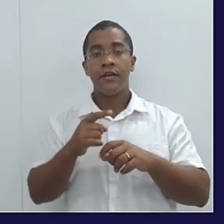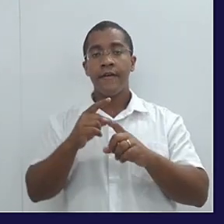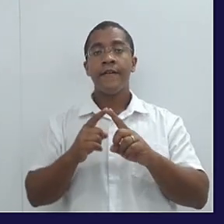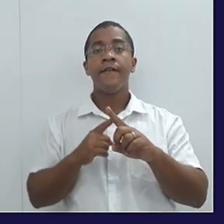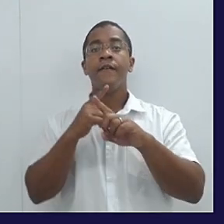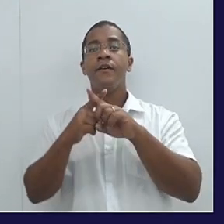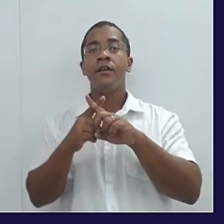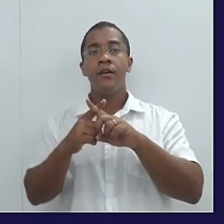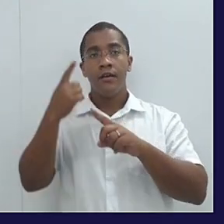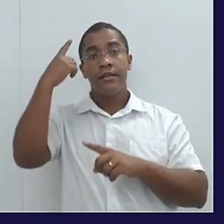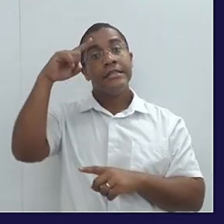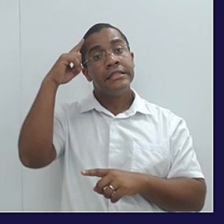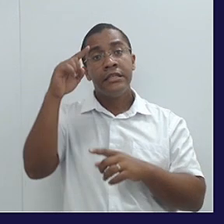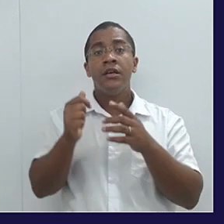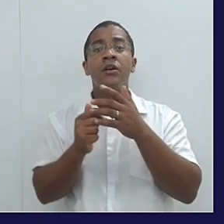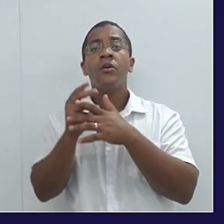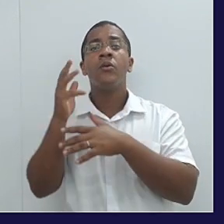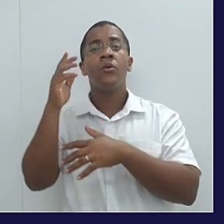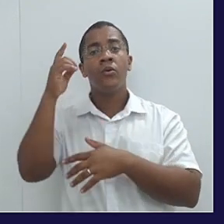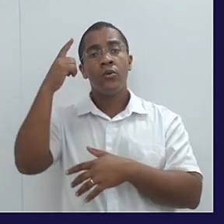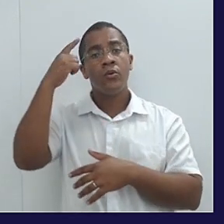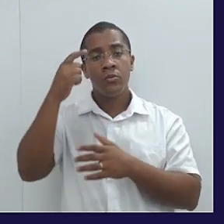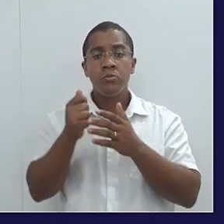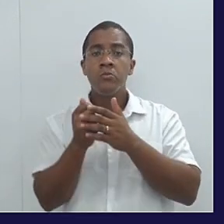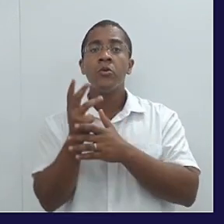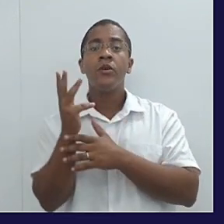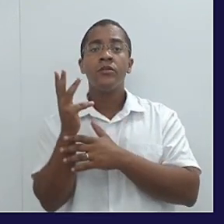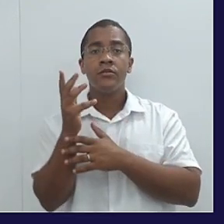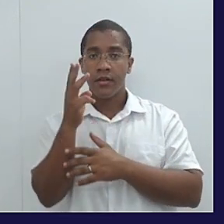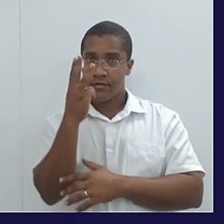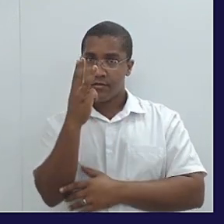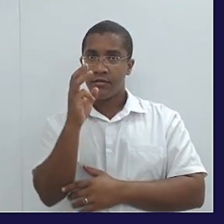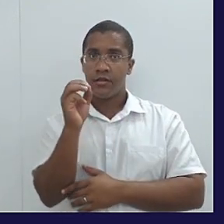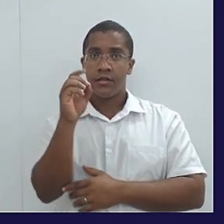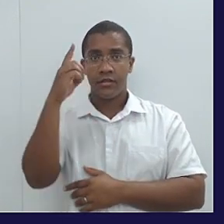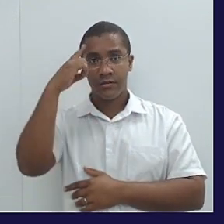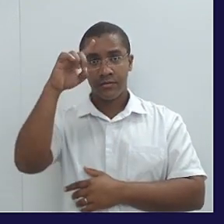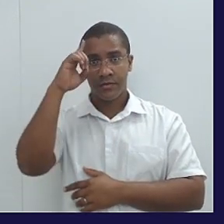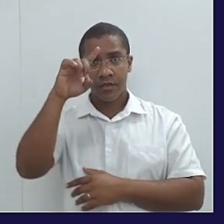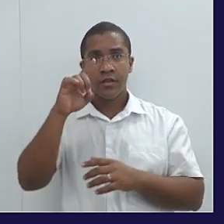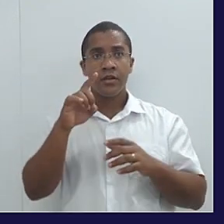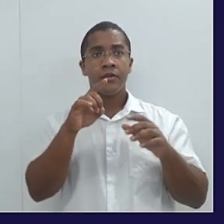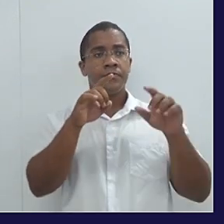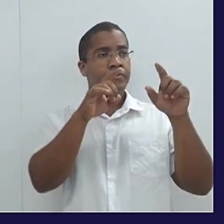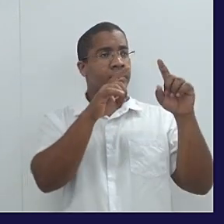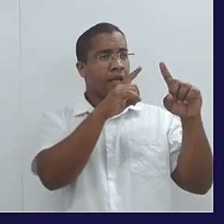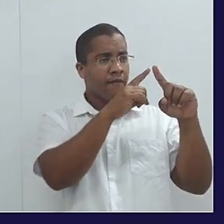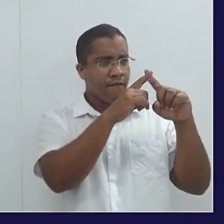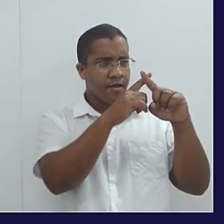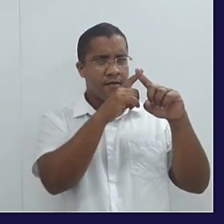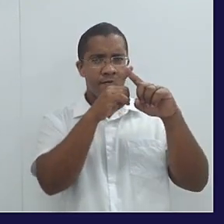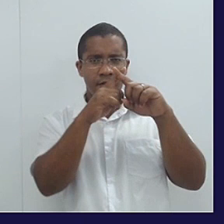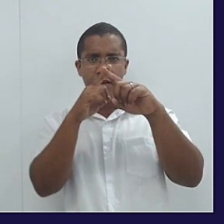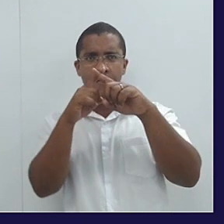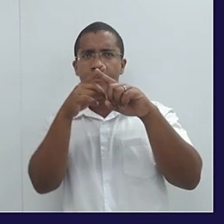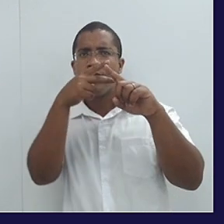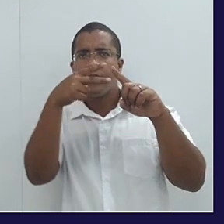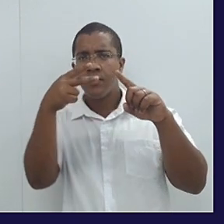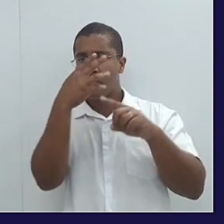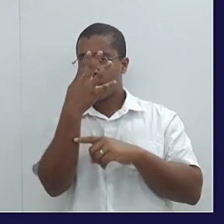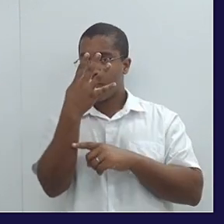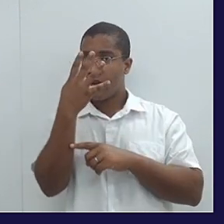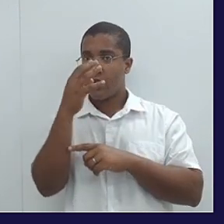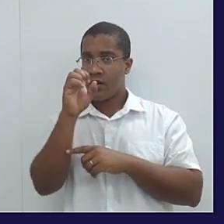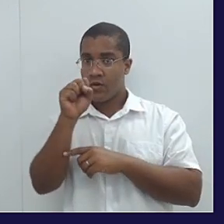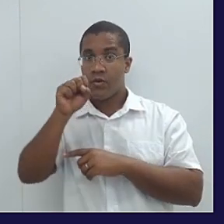Vezes os dias que elas permaneceram ligadas, no caso aí 30 dias. Quando eu faço essa multiplicação, vai